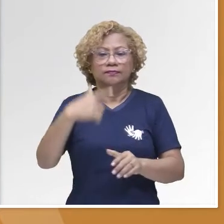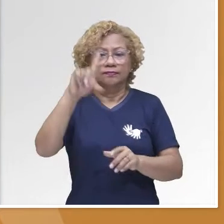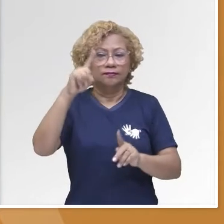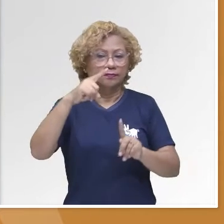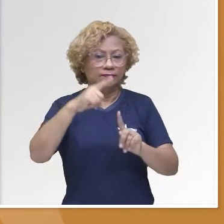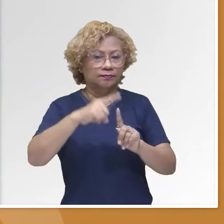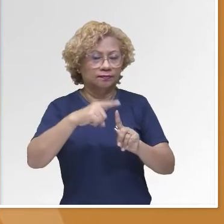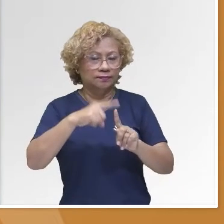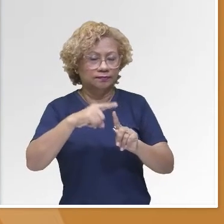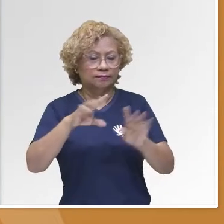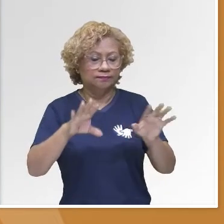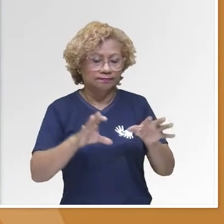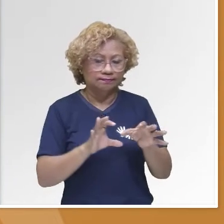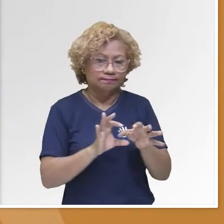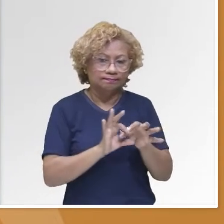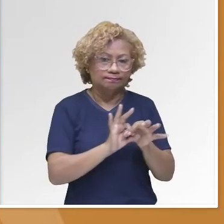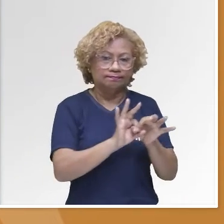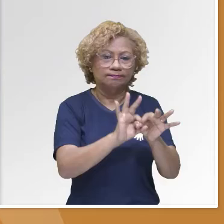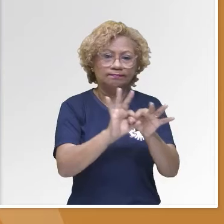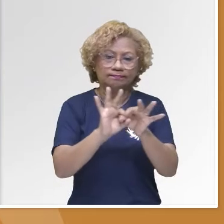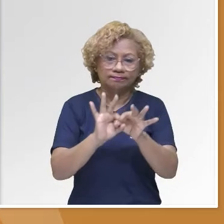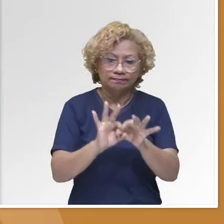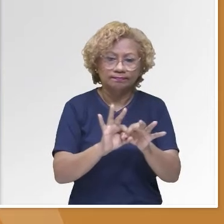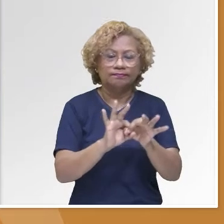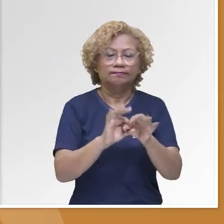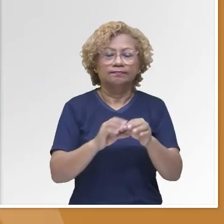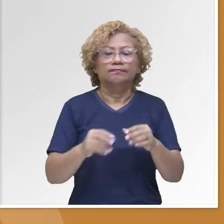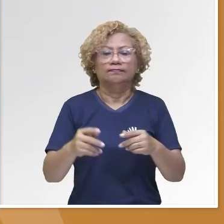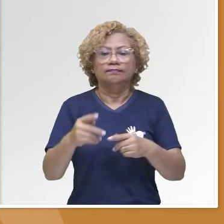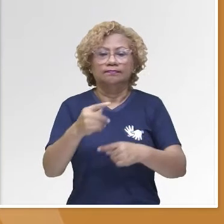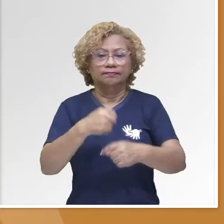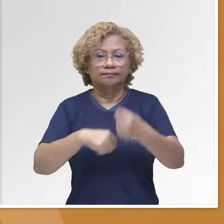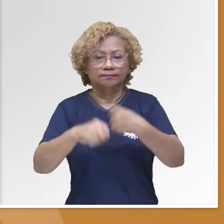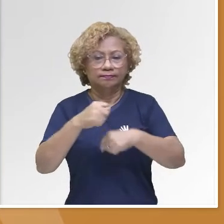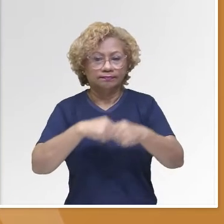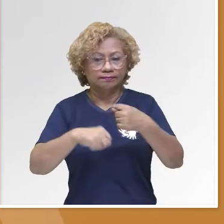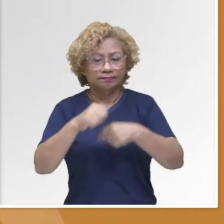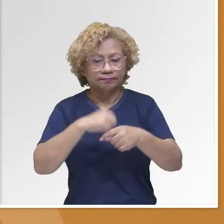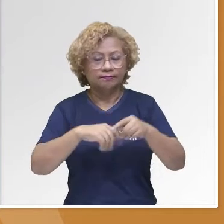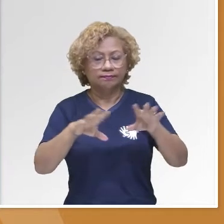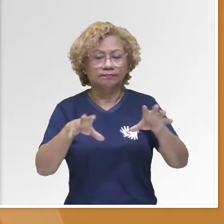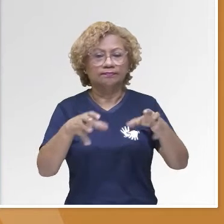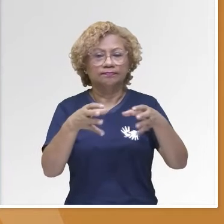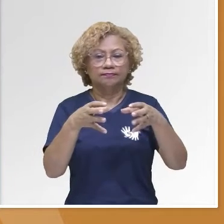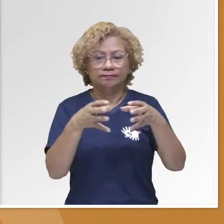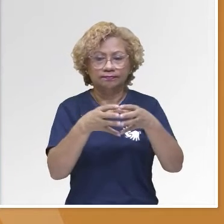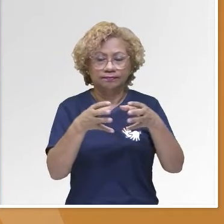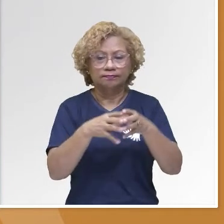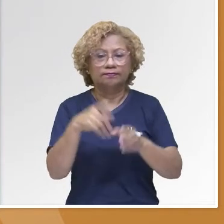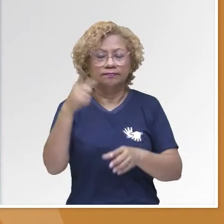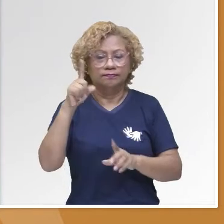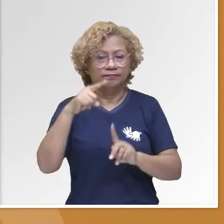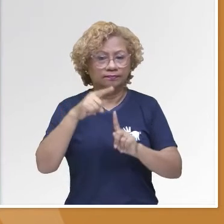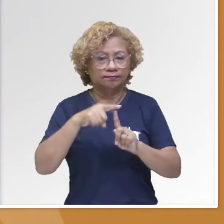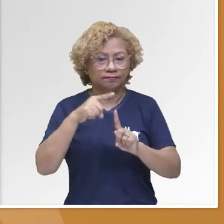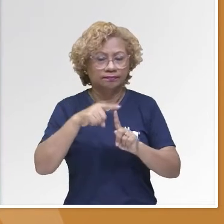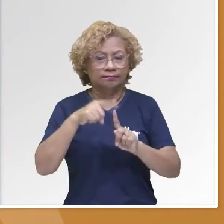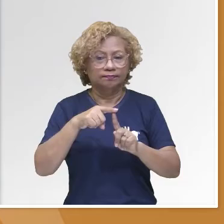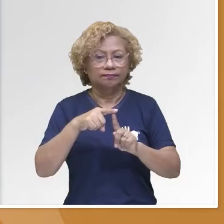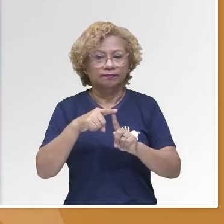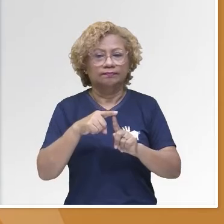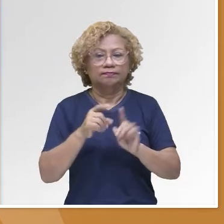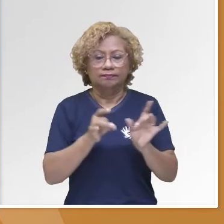tendo as uniões aduaneiras. Também teremos um outro tipo de bloco econômico, que vai ser o mercado